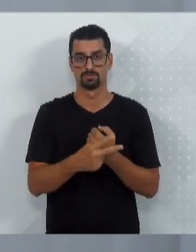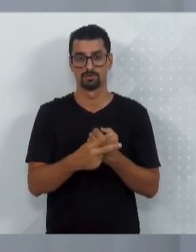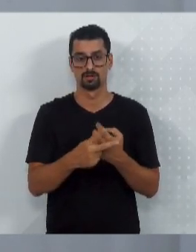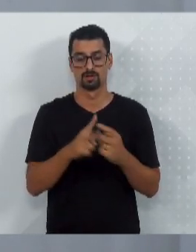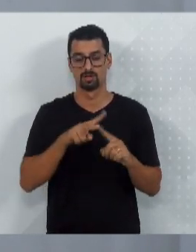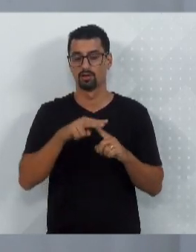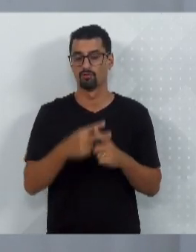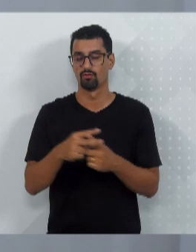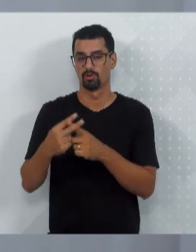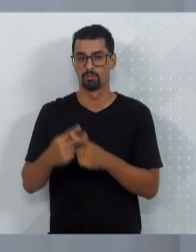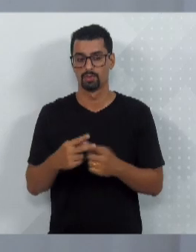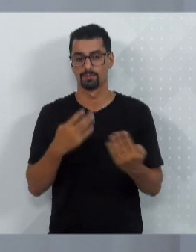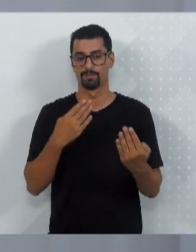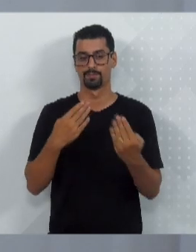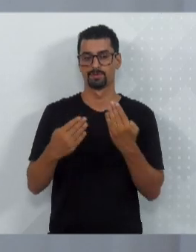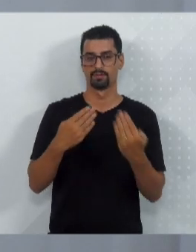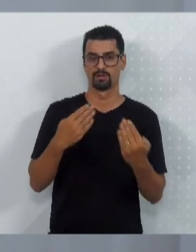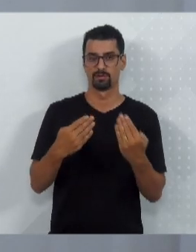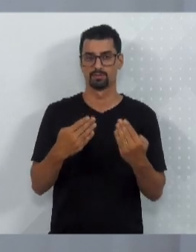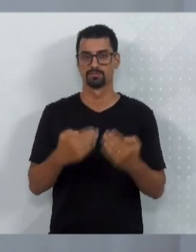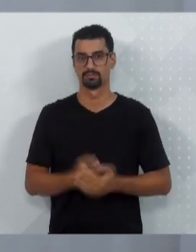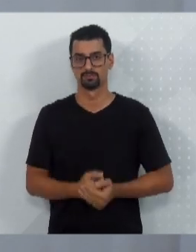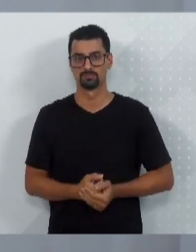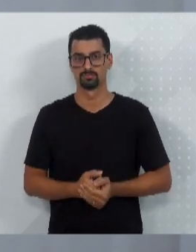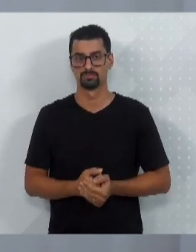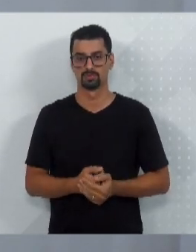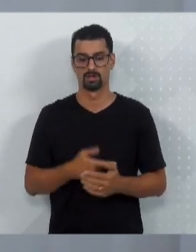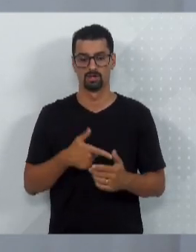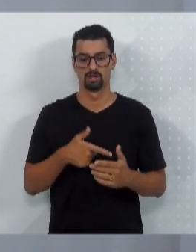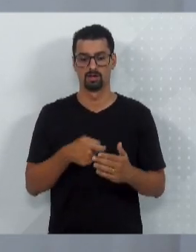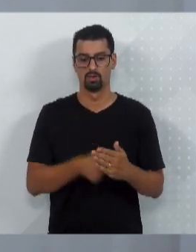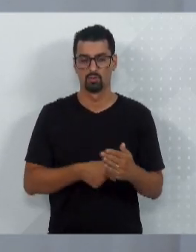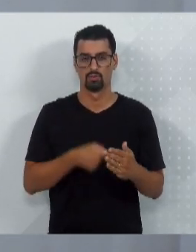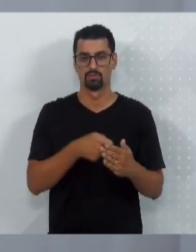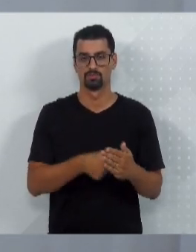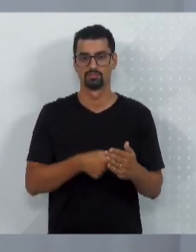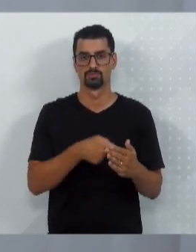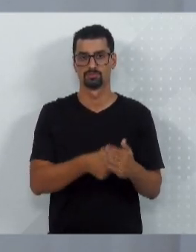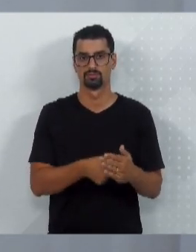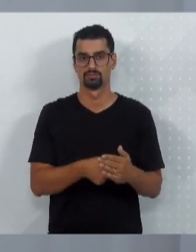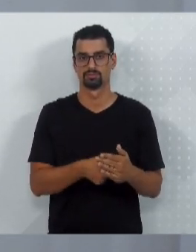psiquiátrica e da luta antimanicomial a partir da